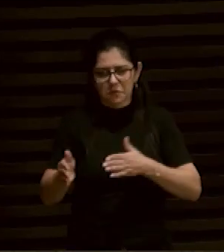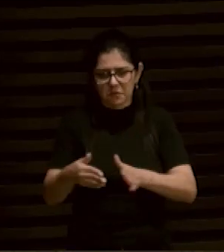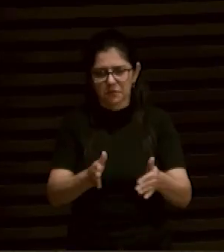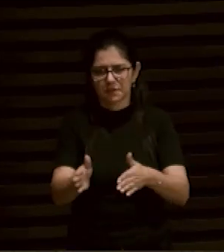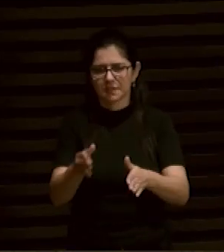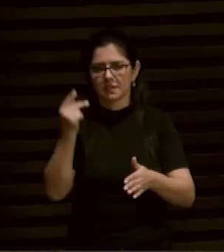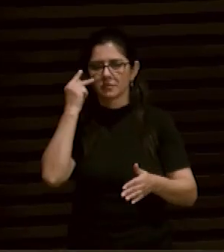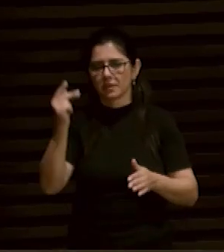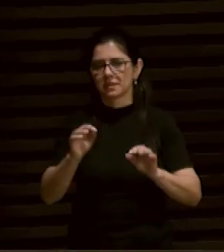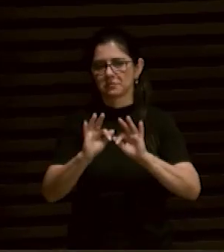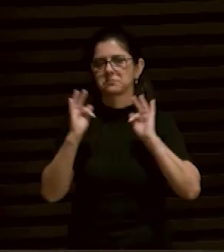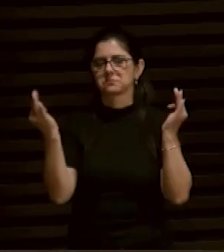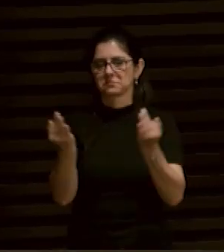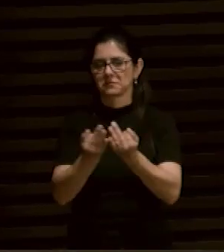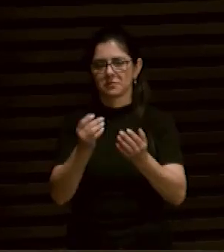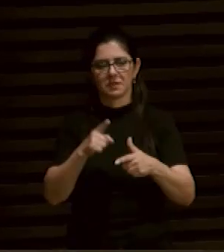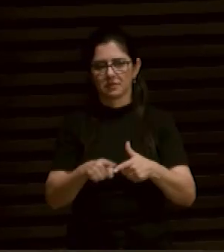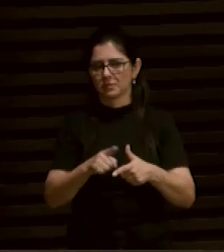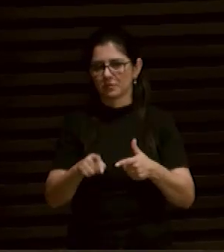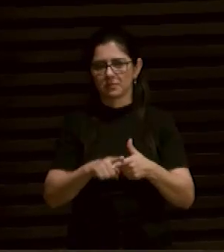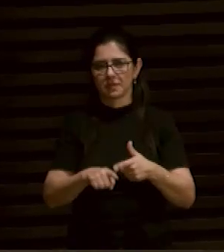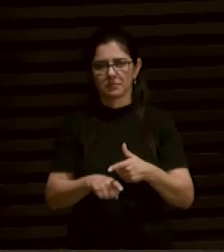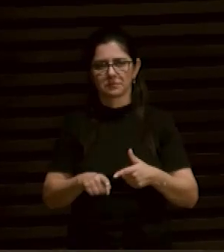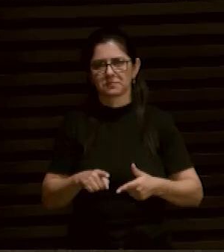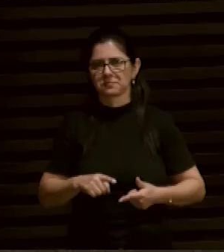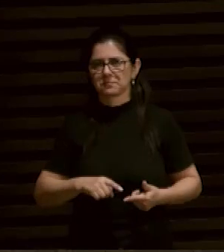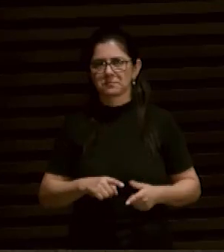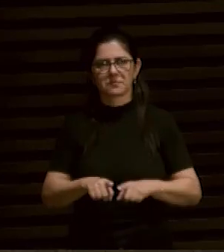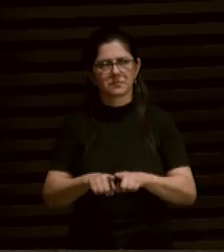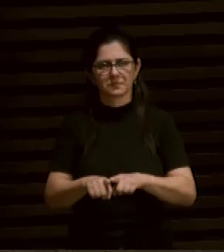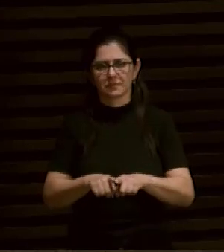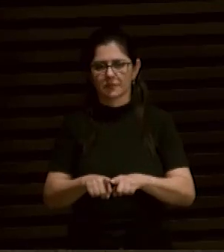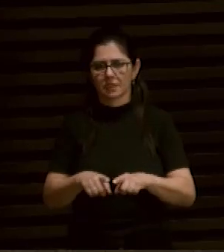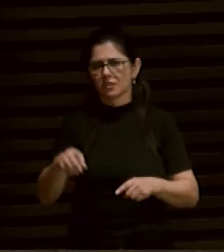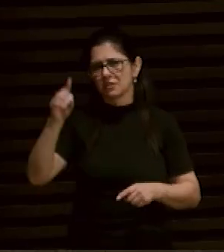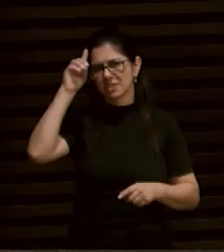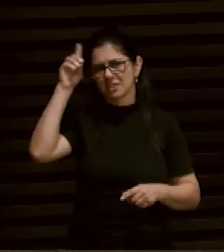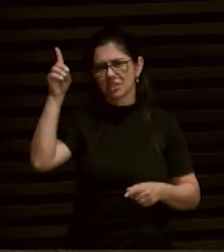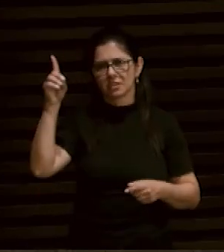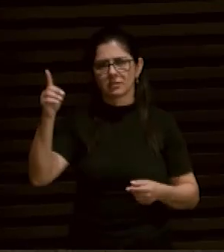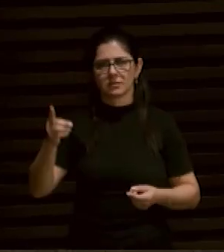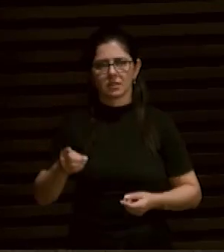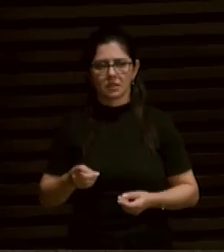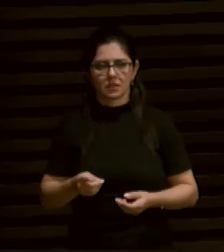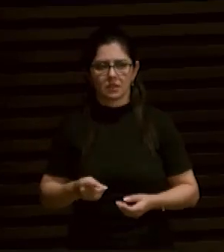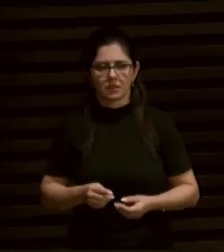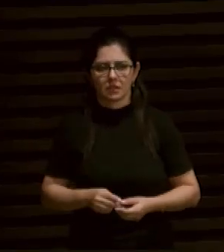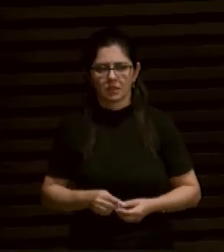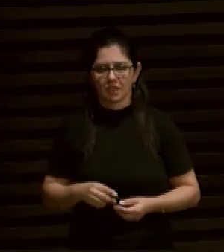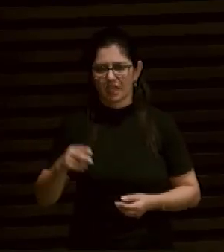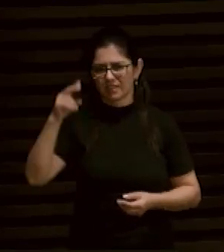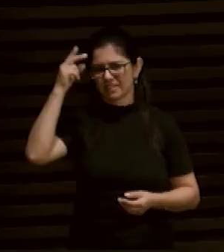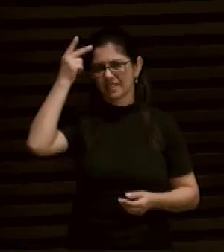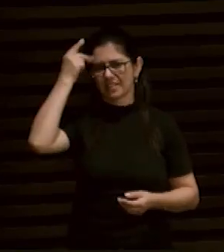totalmente complicadas. E, irmãos, é uma palavra totalmente contra a cultura de hoje em dia, onde é tão comum a gente só escutar a pregação